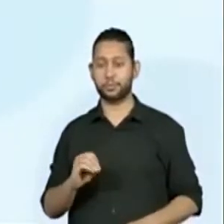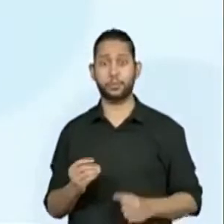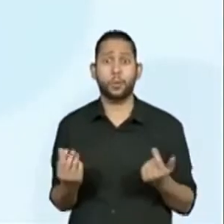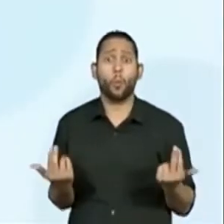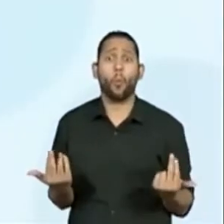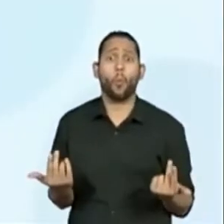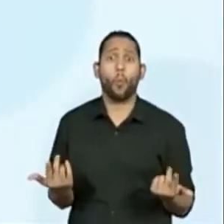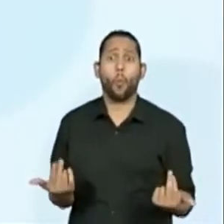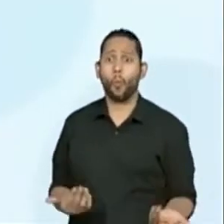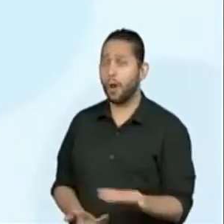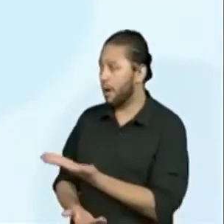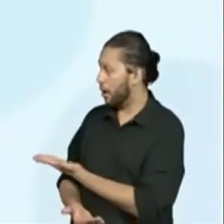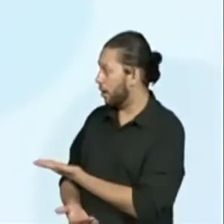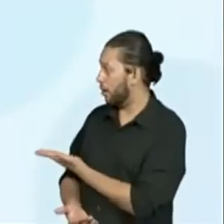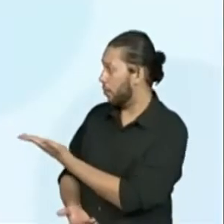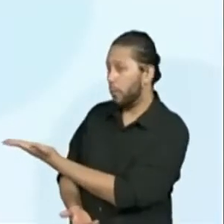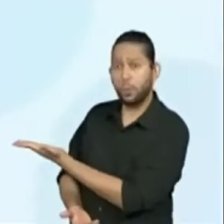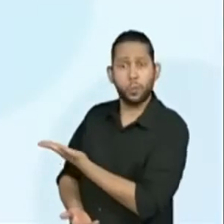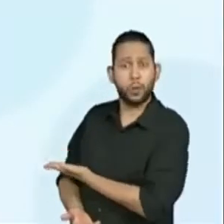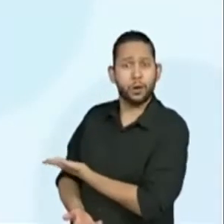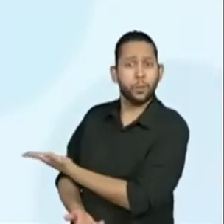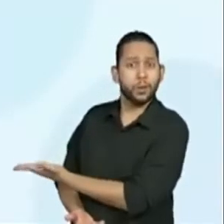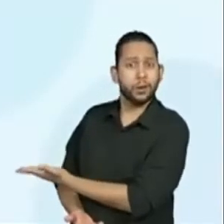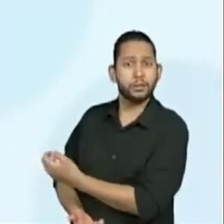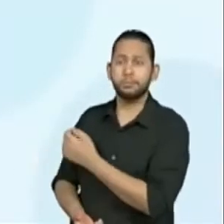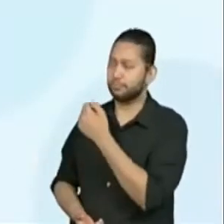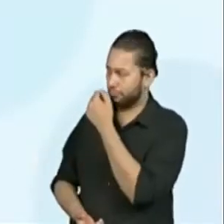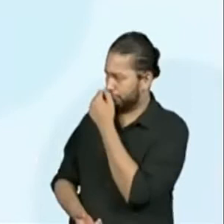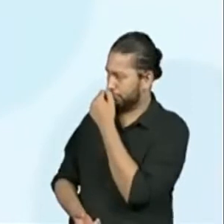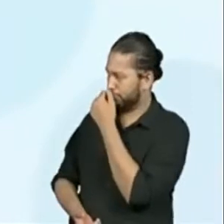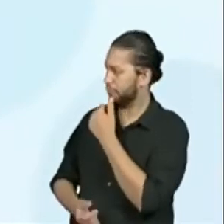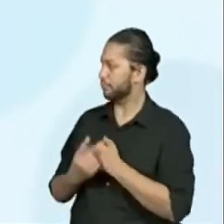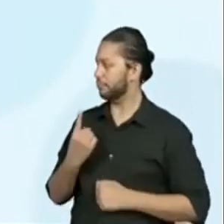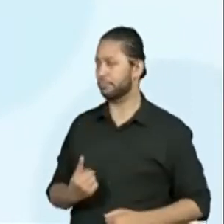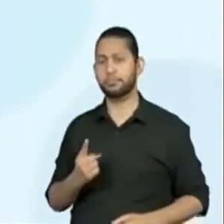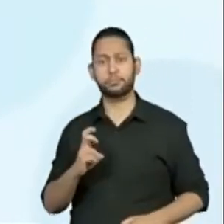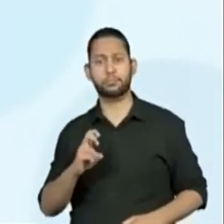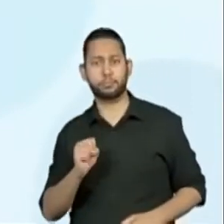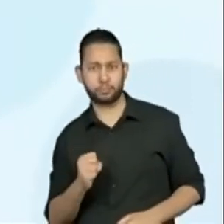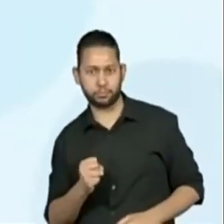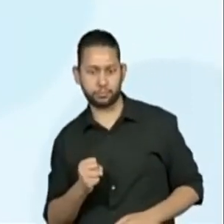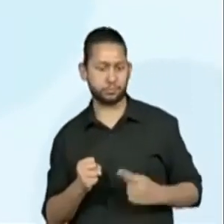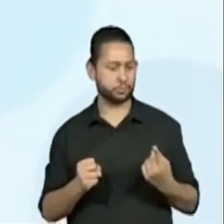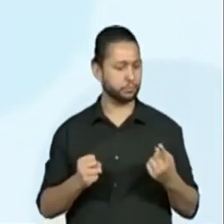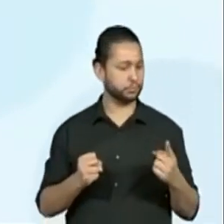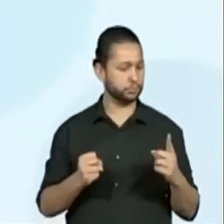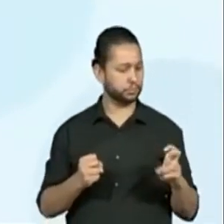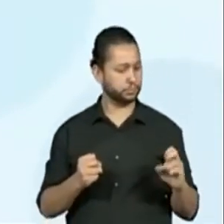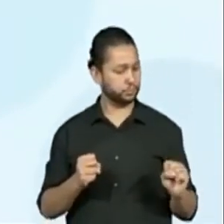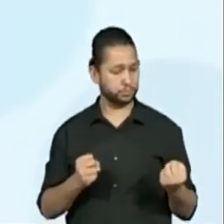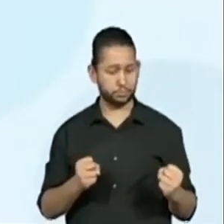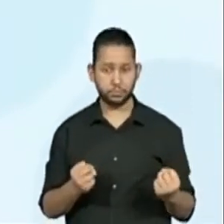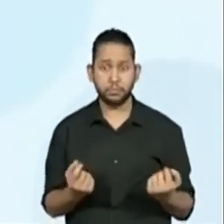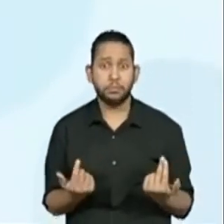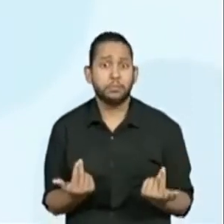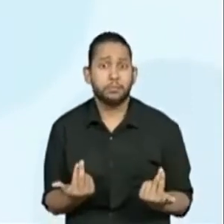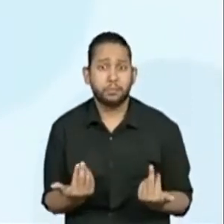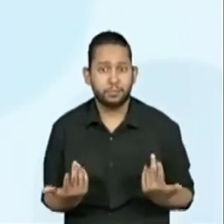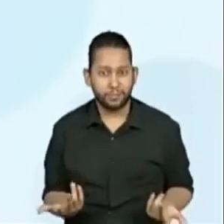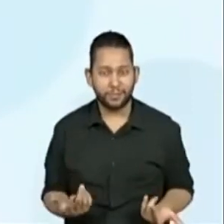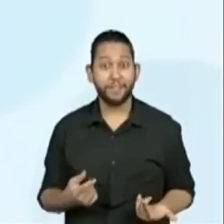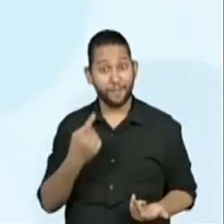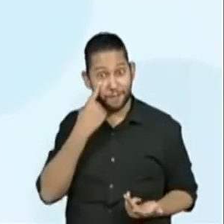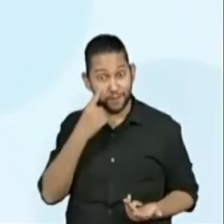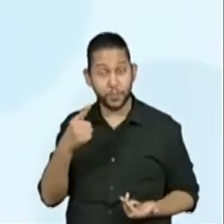é o mesmo resultado Ok 158 e 158 aqui o que de duas